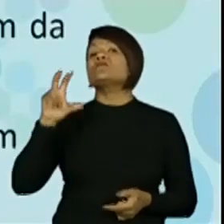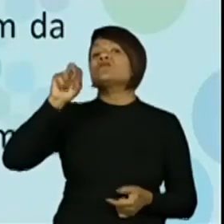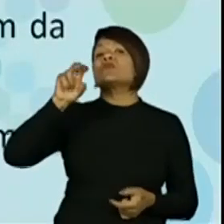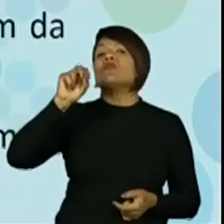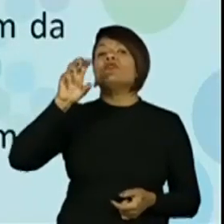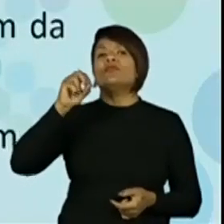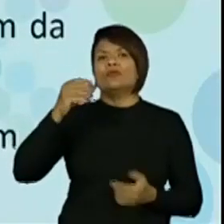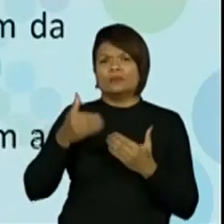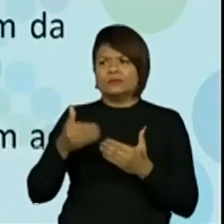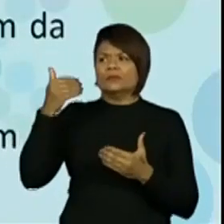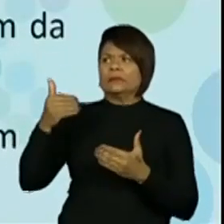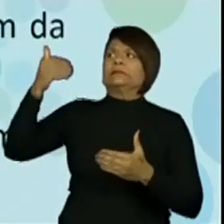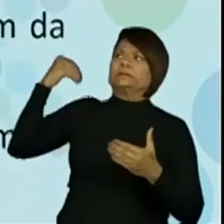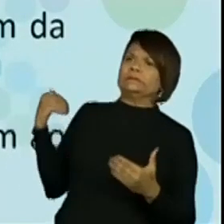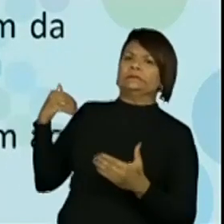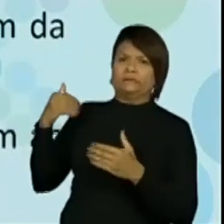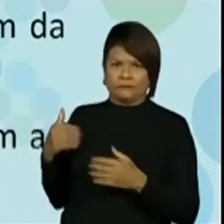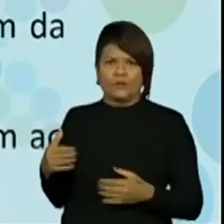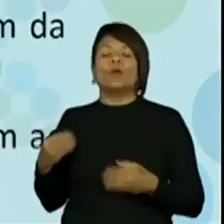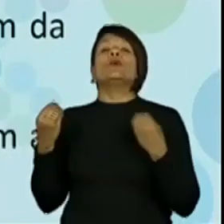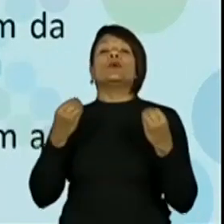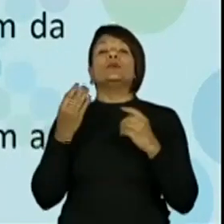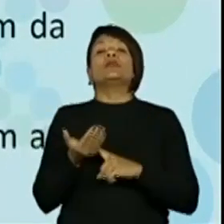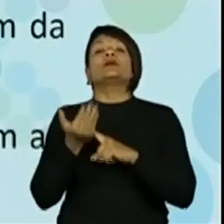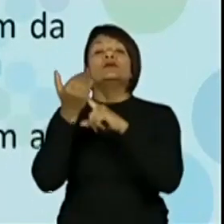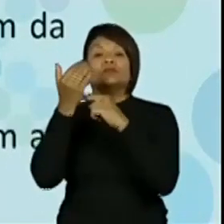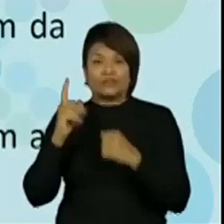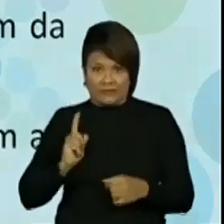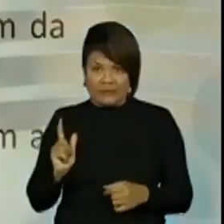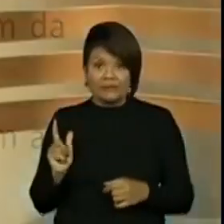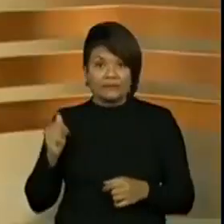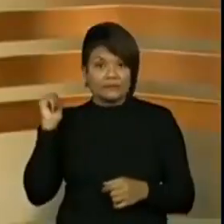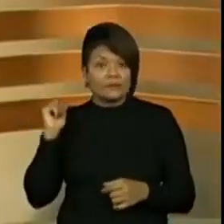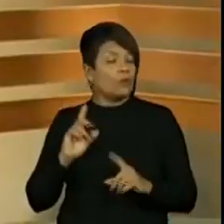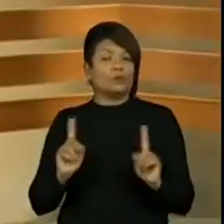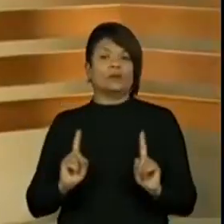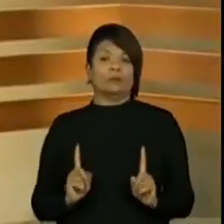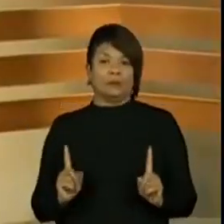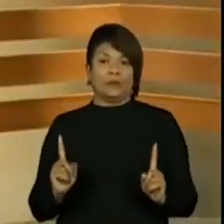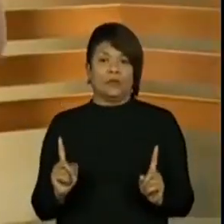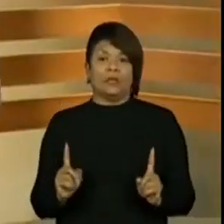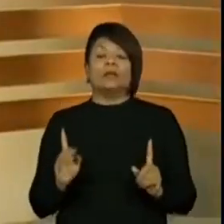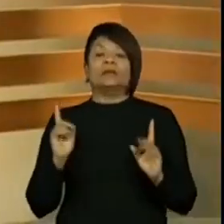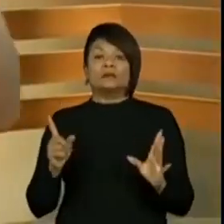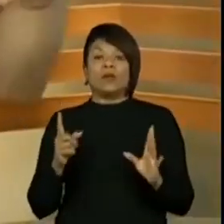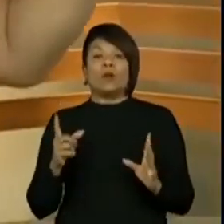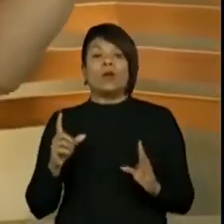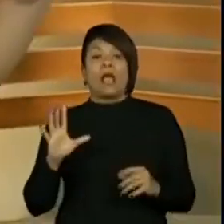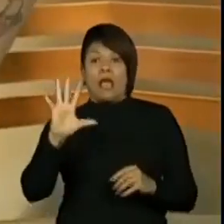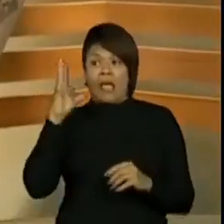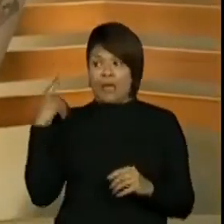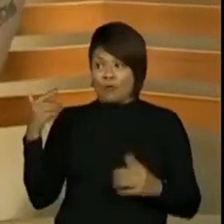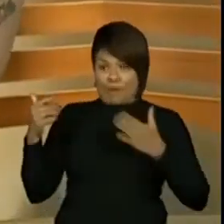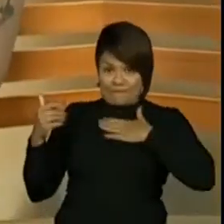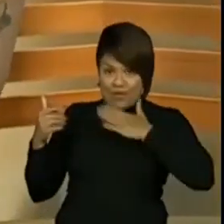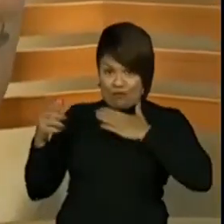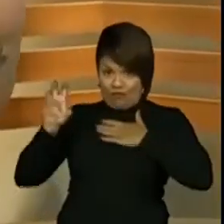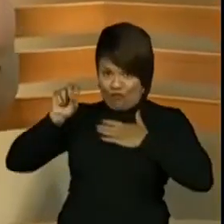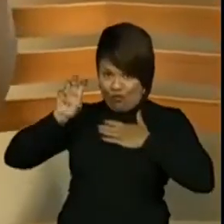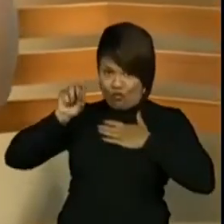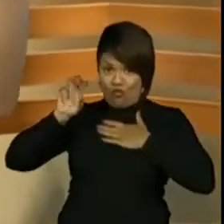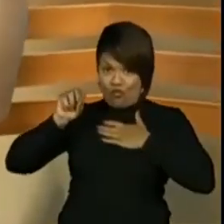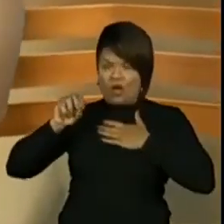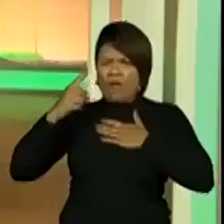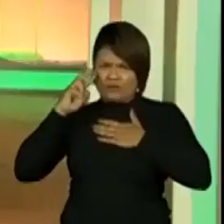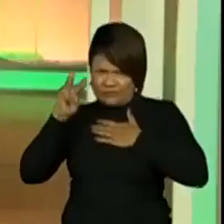viviam? Quais eram as tecnologias que eles tinham? Vamos pensar sobre isso um pouquinho? No tempo do meu avô, a gente viu o telefone aqui como é que era,